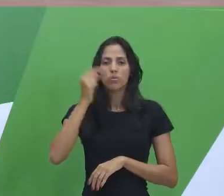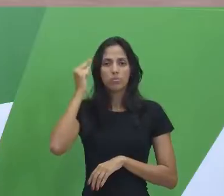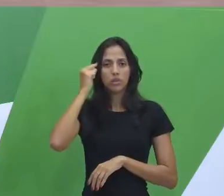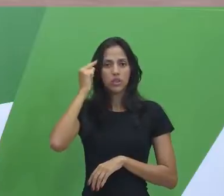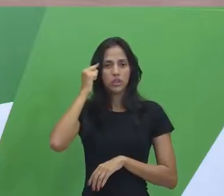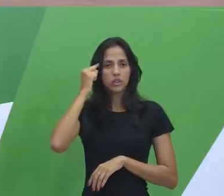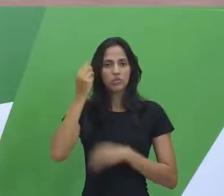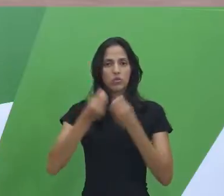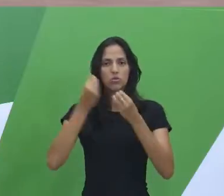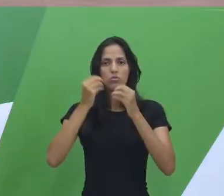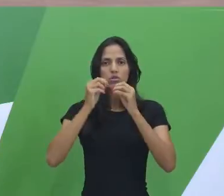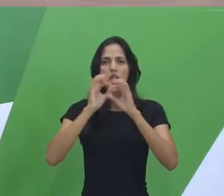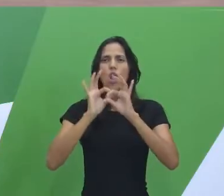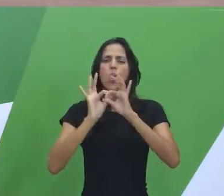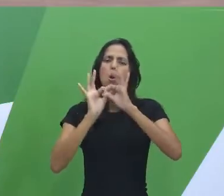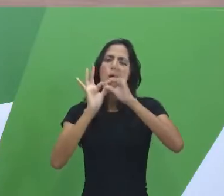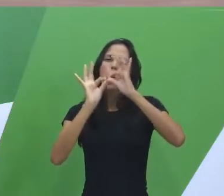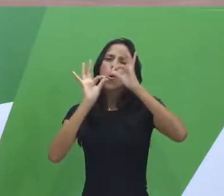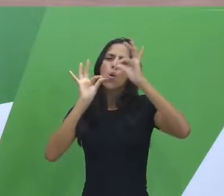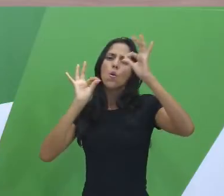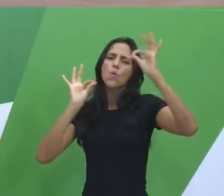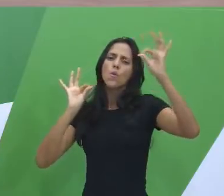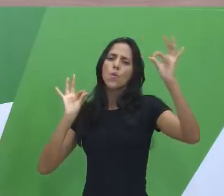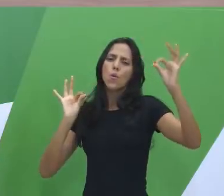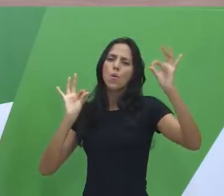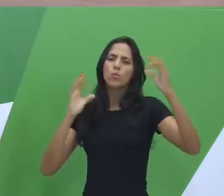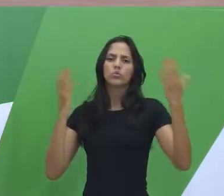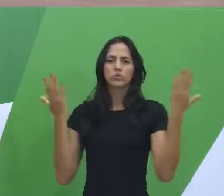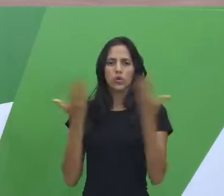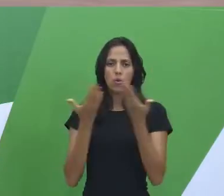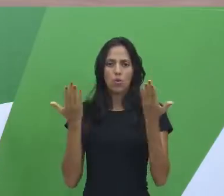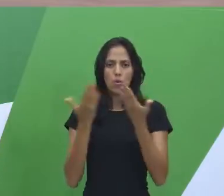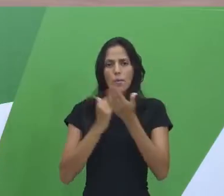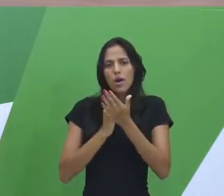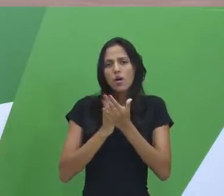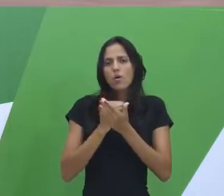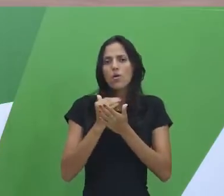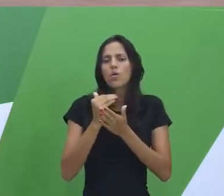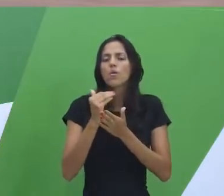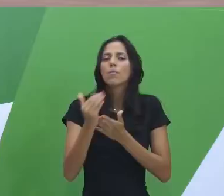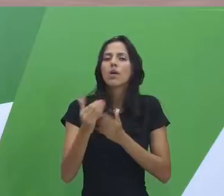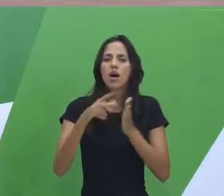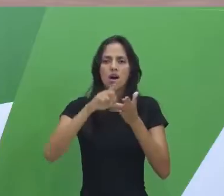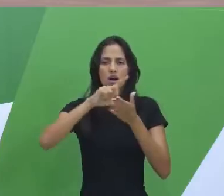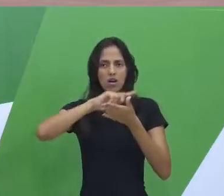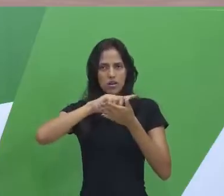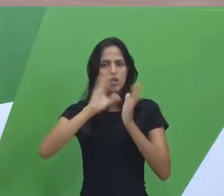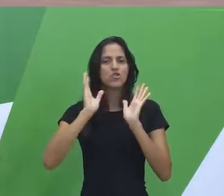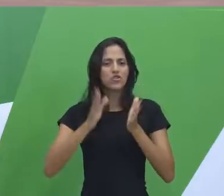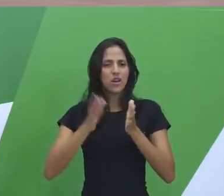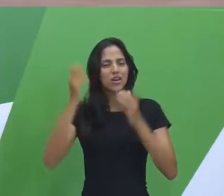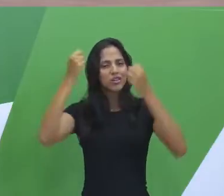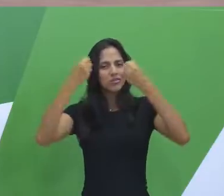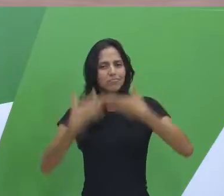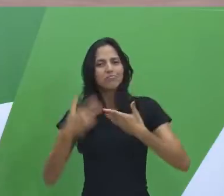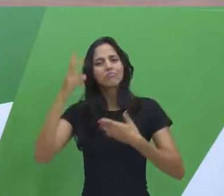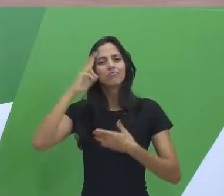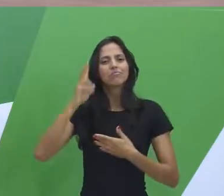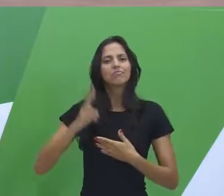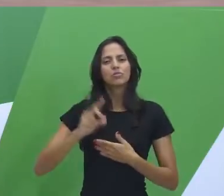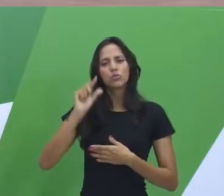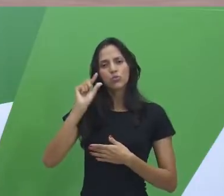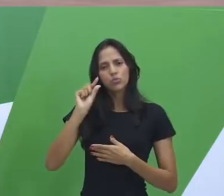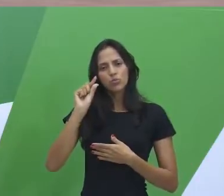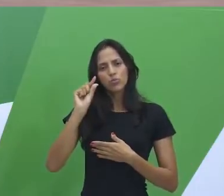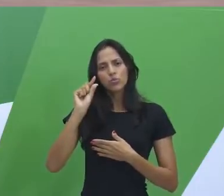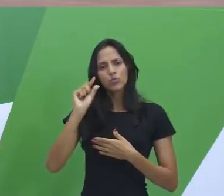grandes distâncias. E para iniciar, depois desse breve passeio por toda essa